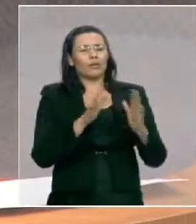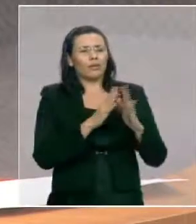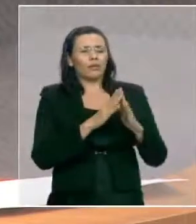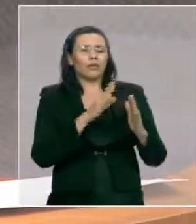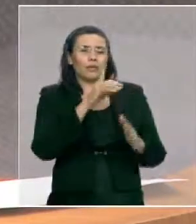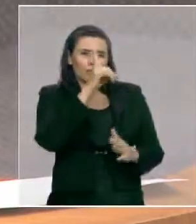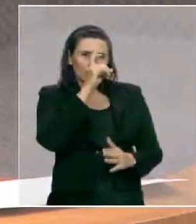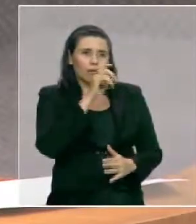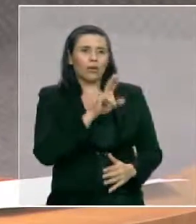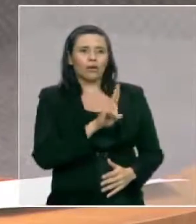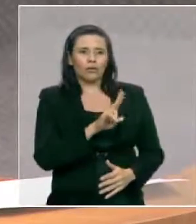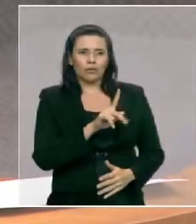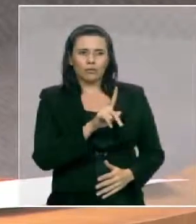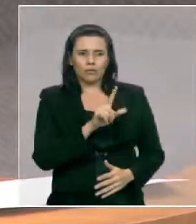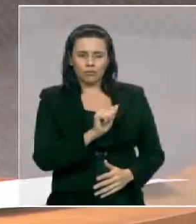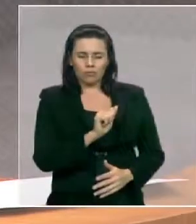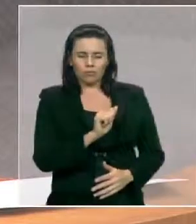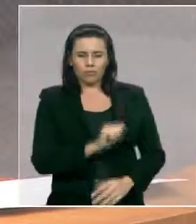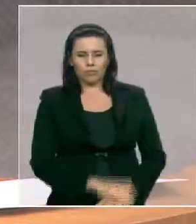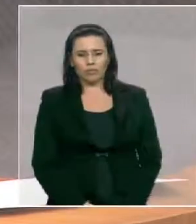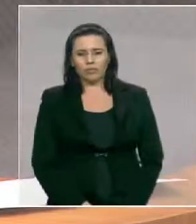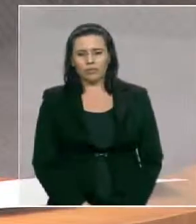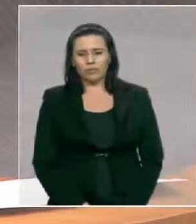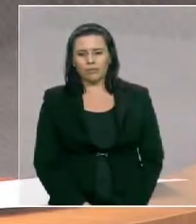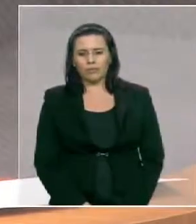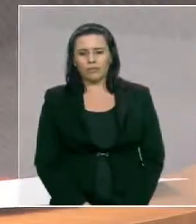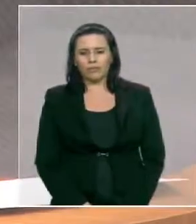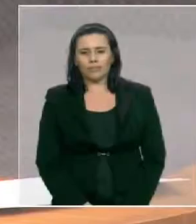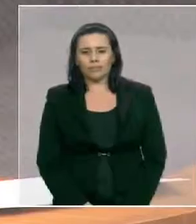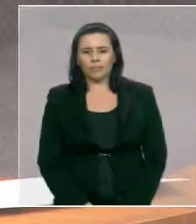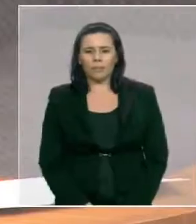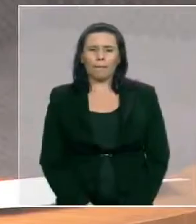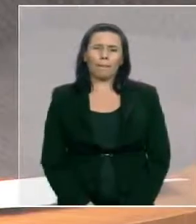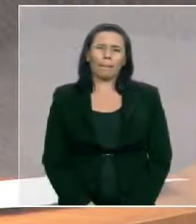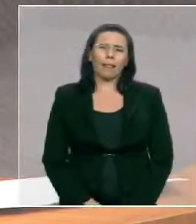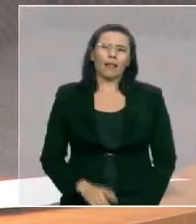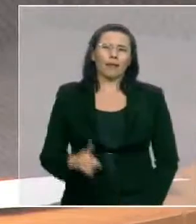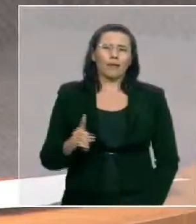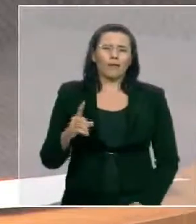Hoje pode até ser uma paralisação parcial.